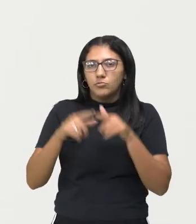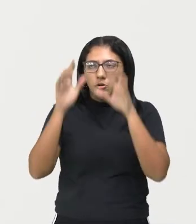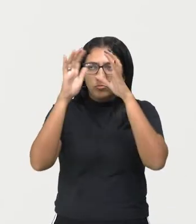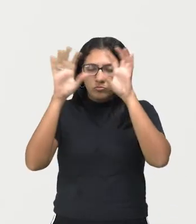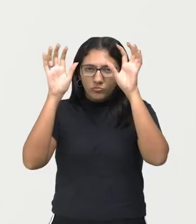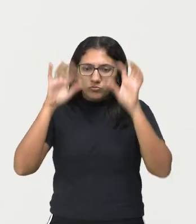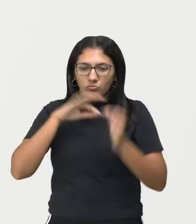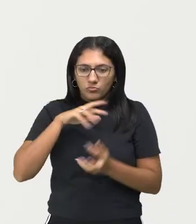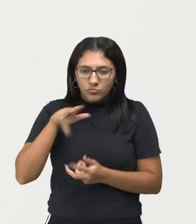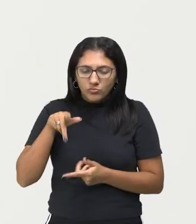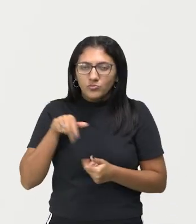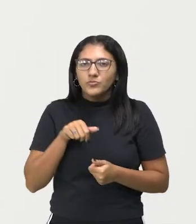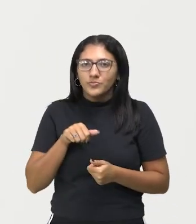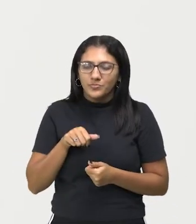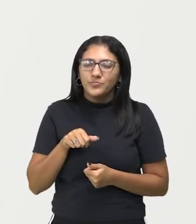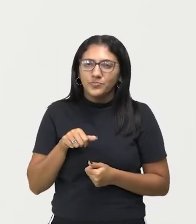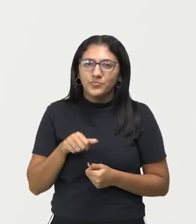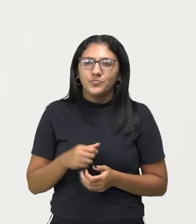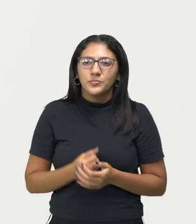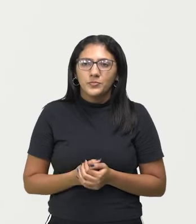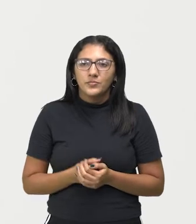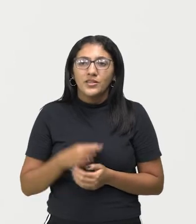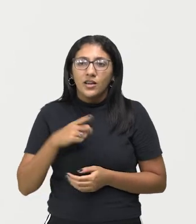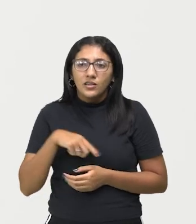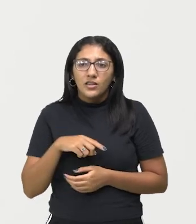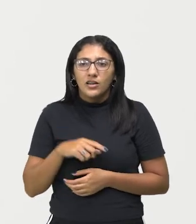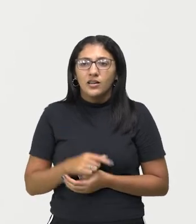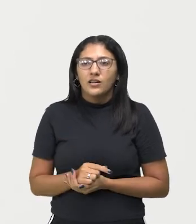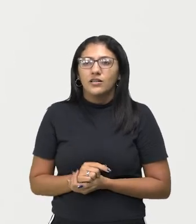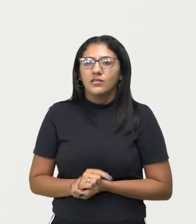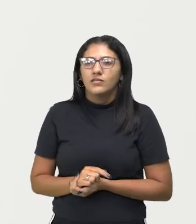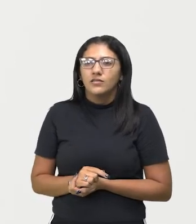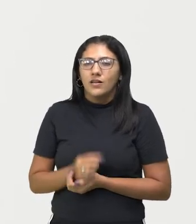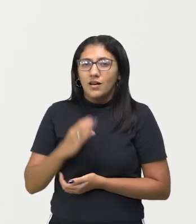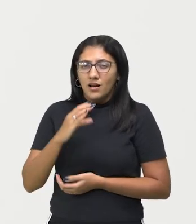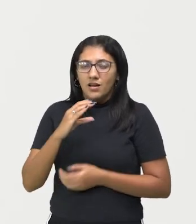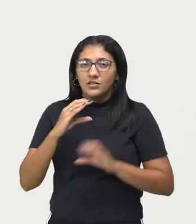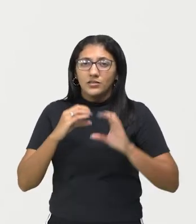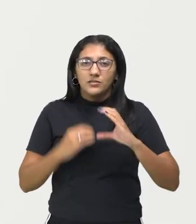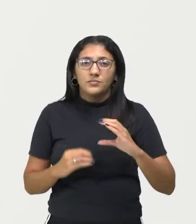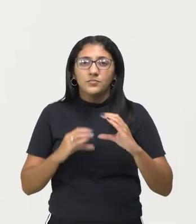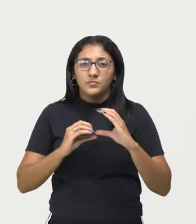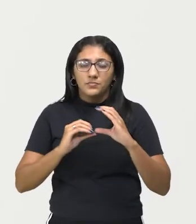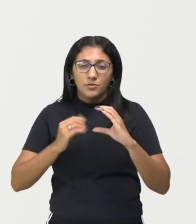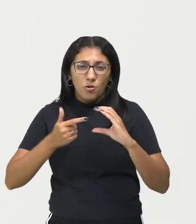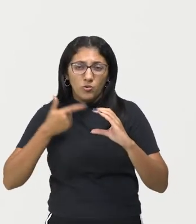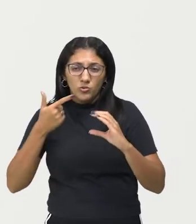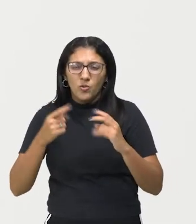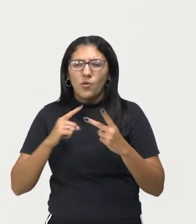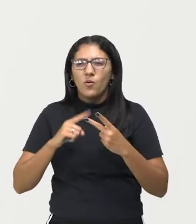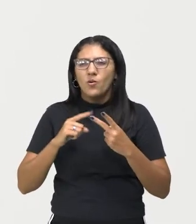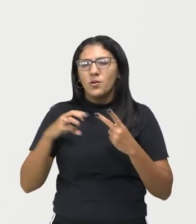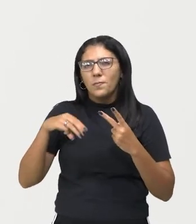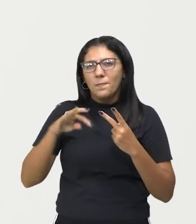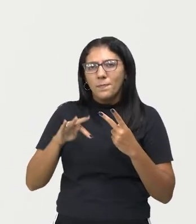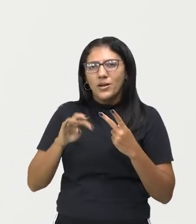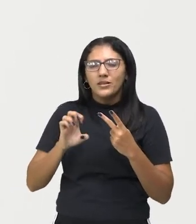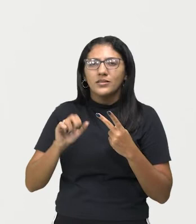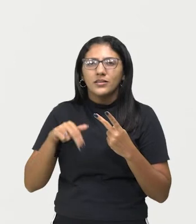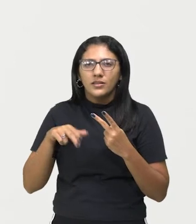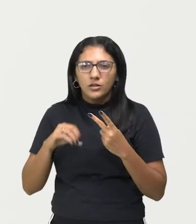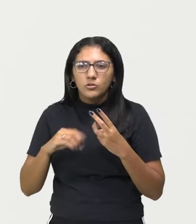que, por consequência, causa o efeito estufa, que é o gás carbônico, o metano, o dióxido de carbono e também o